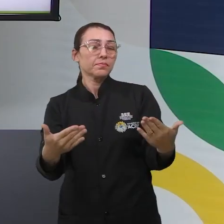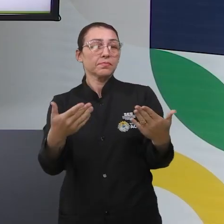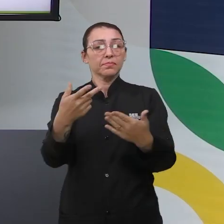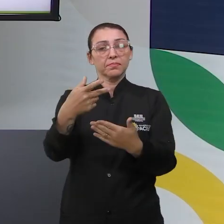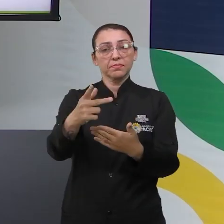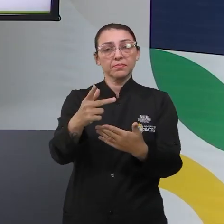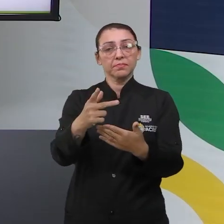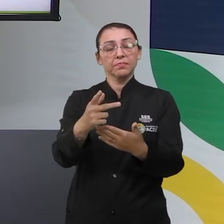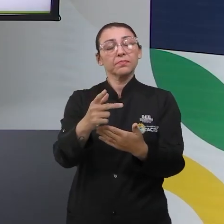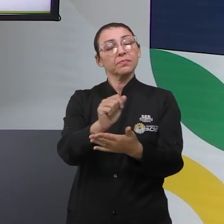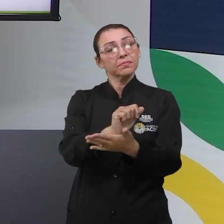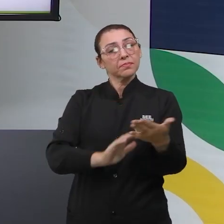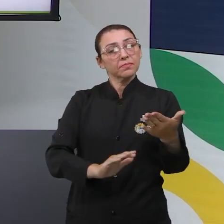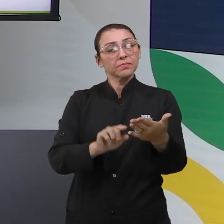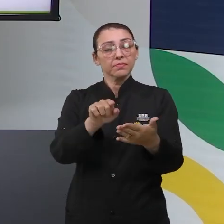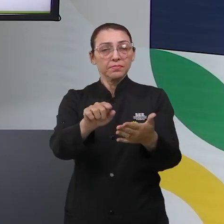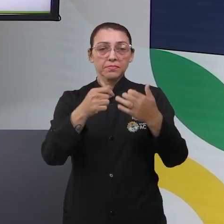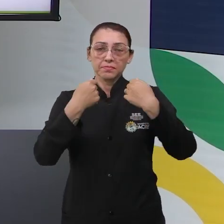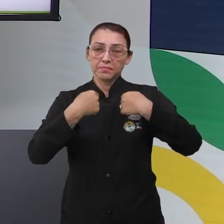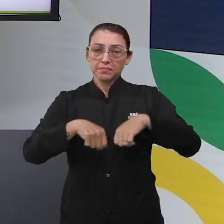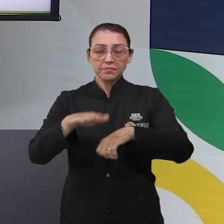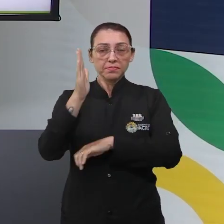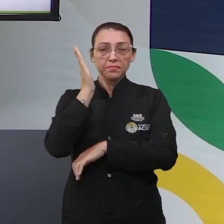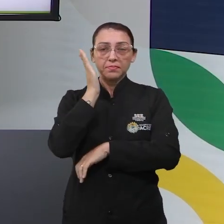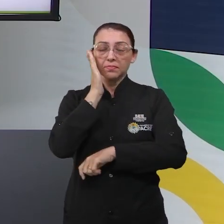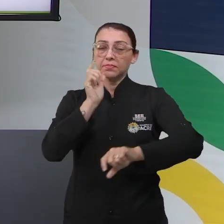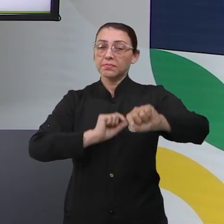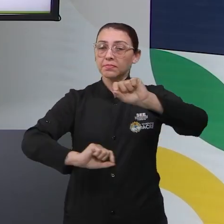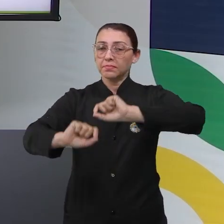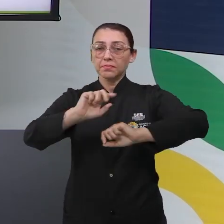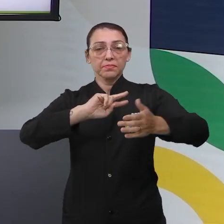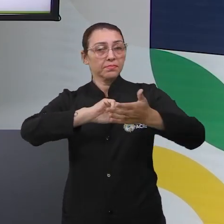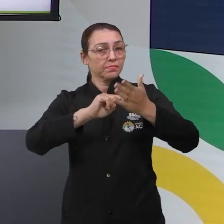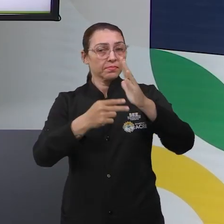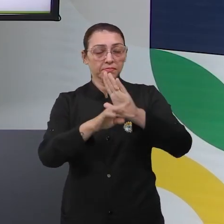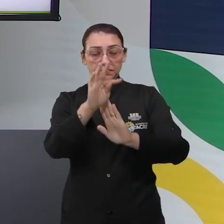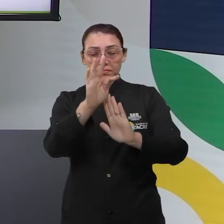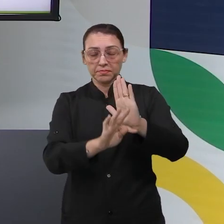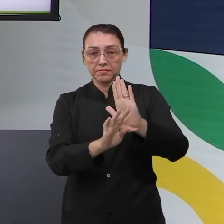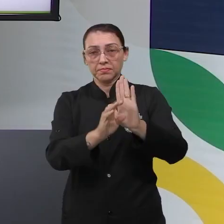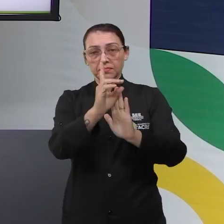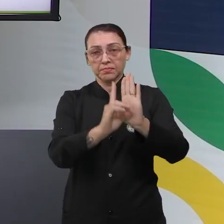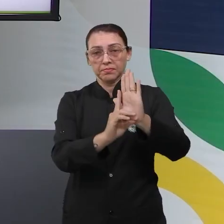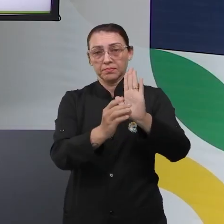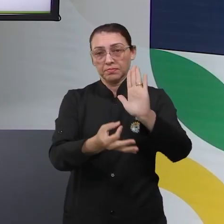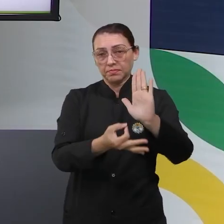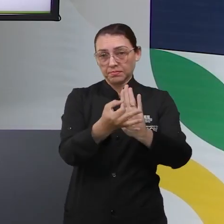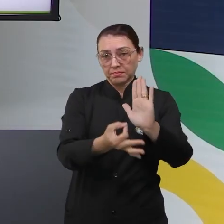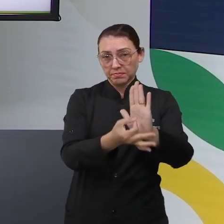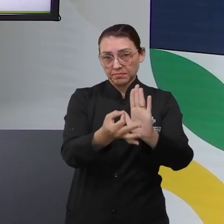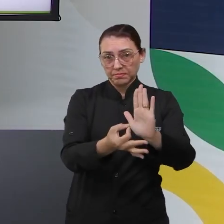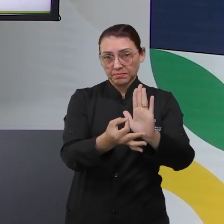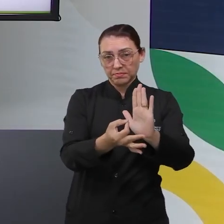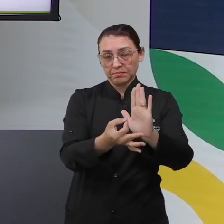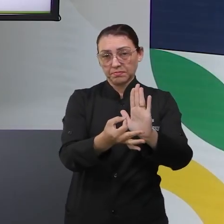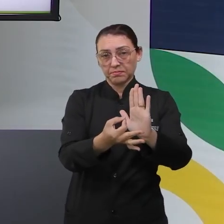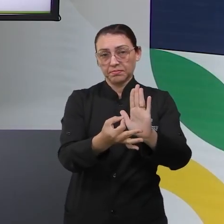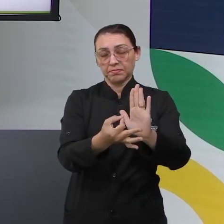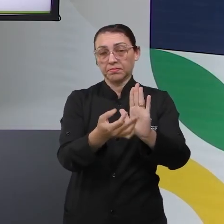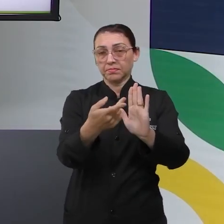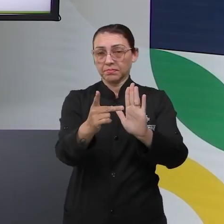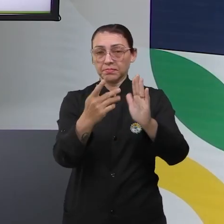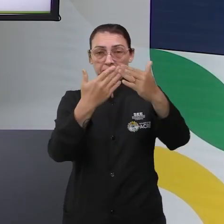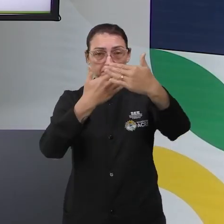sua tarefa? Você precisa compreender o que é um texto dissertativo e argumentativo, e lá na